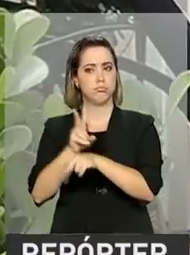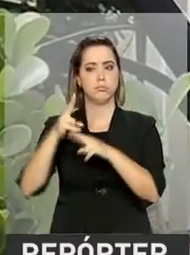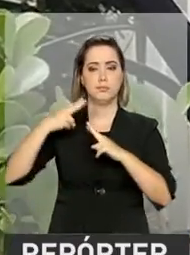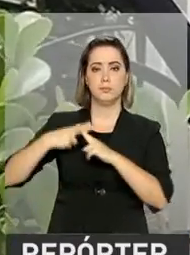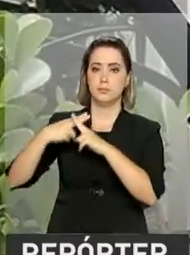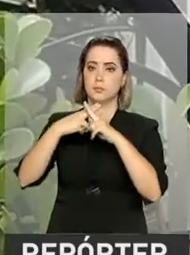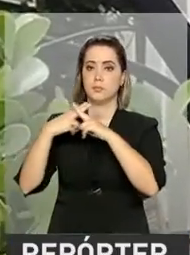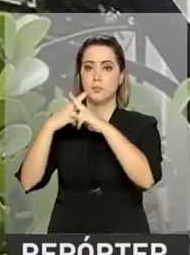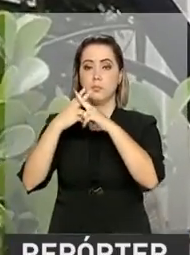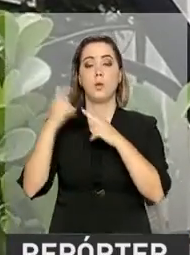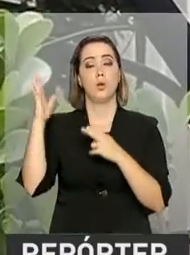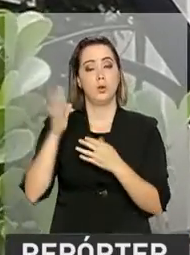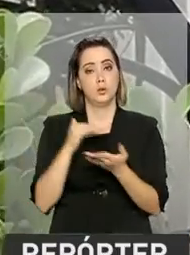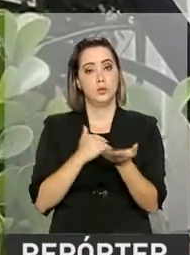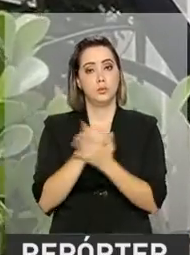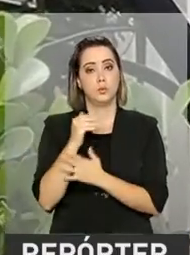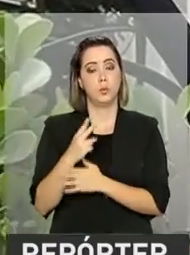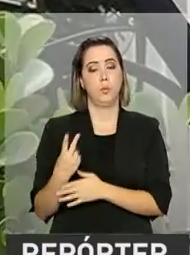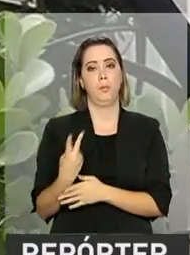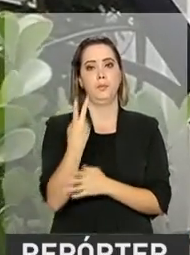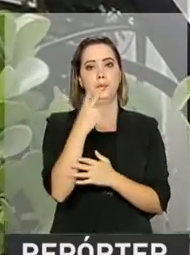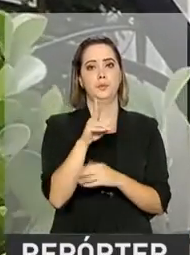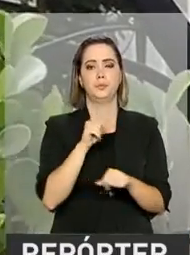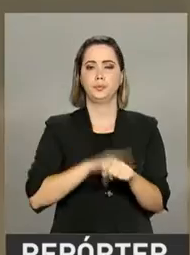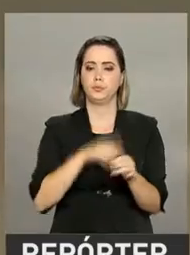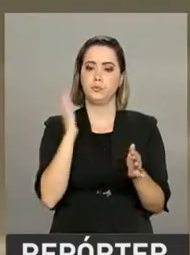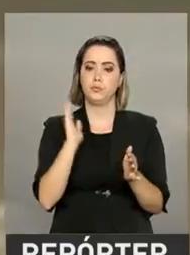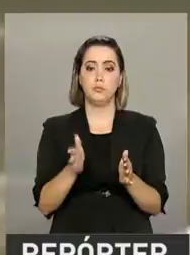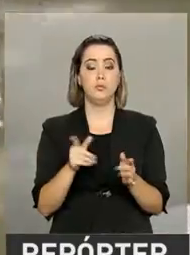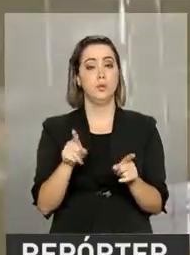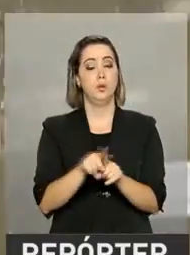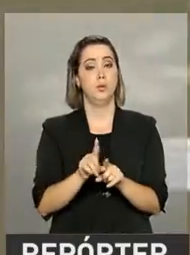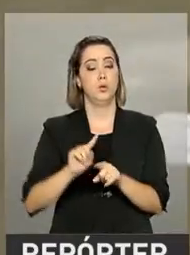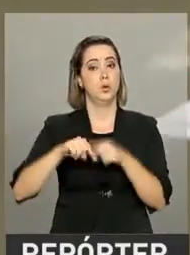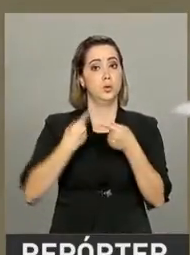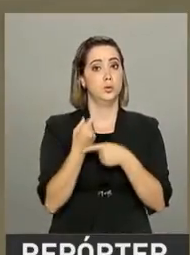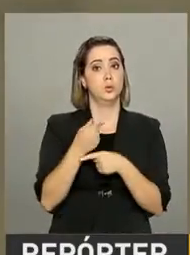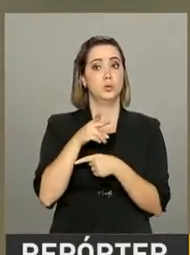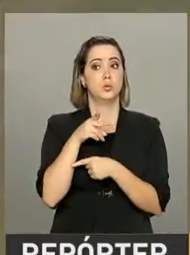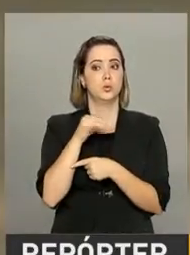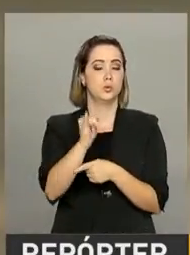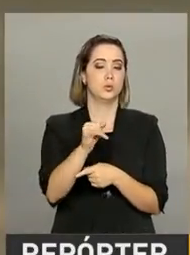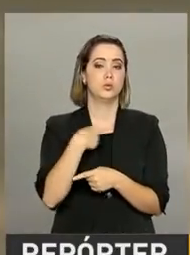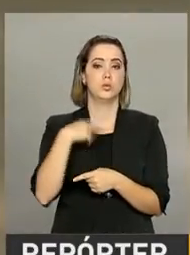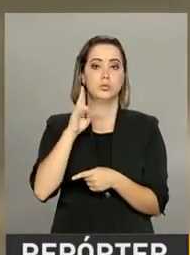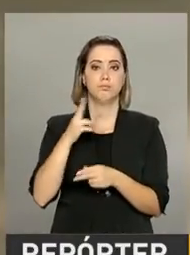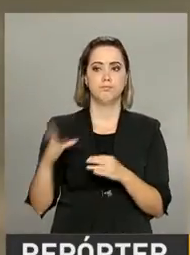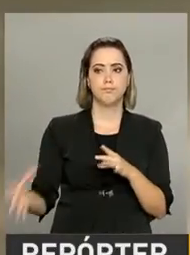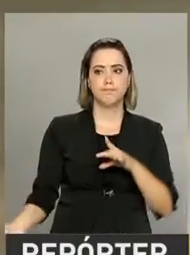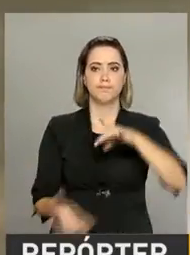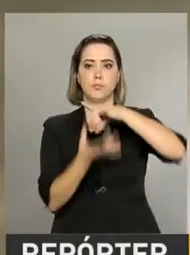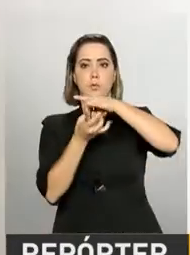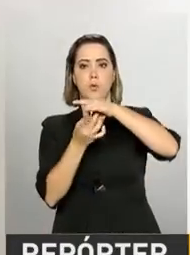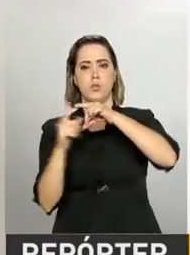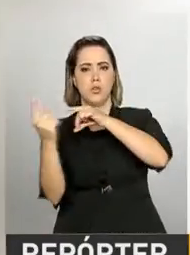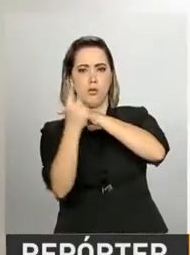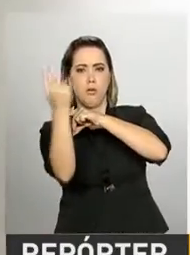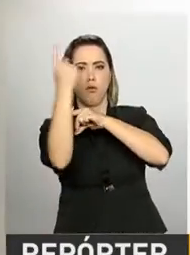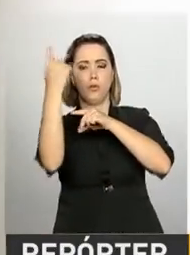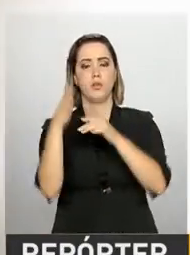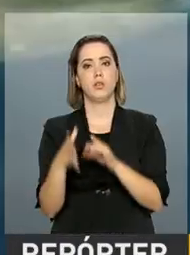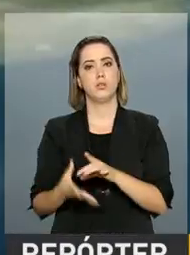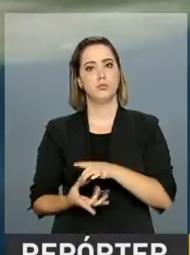preparação para o lançamento previsto para o dia d 21 de março nos próximos dias o sgd ser acoplado ao foguete que levará o